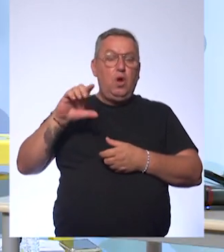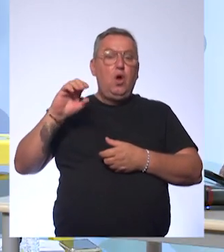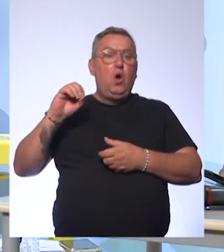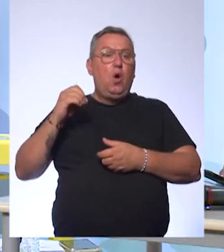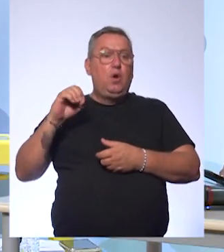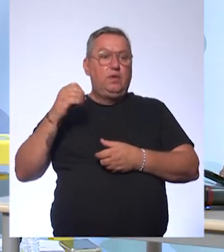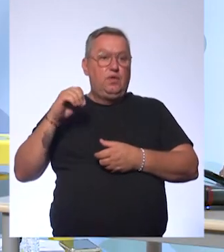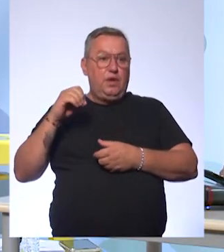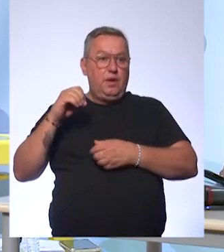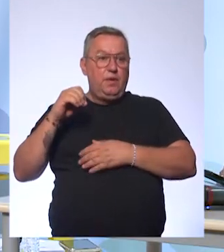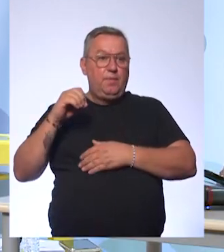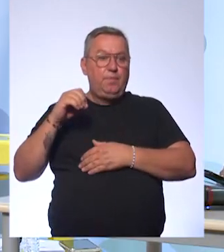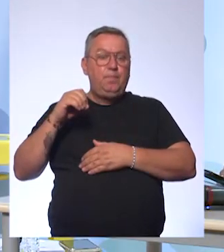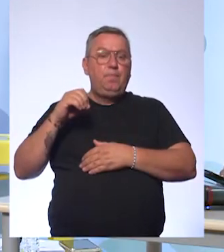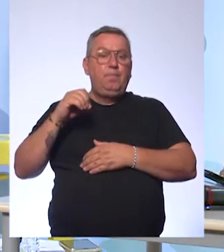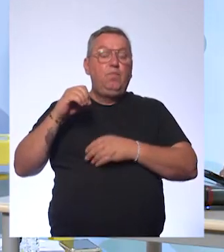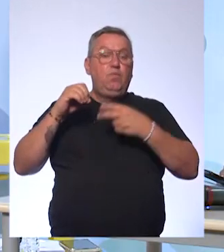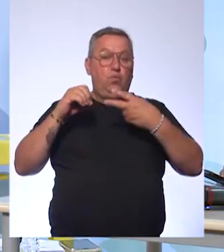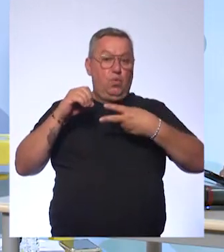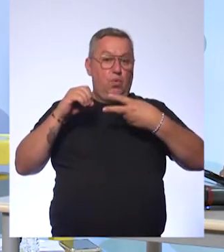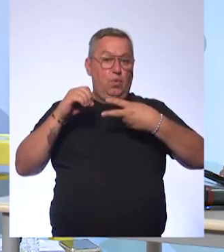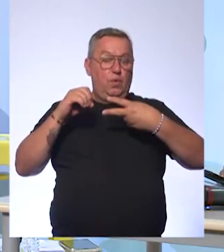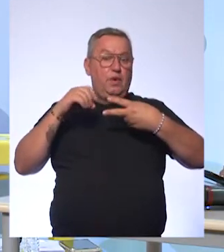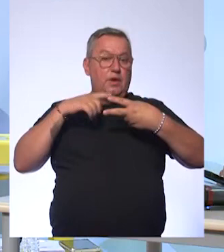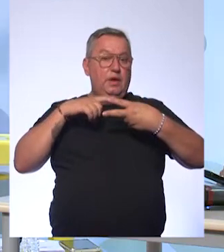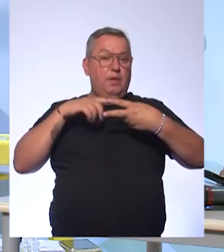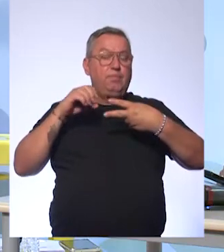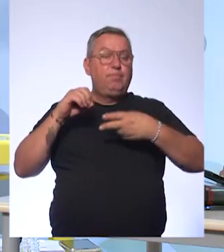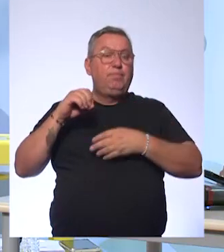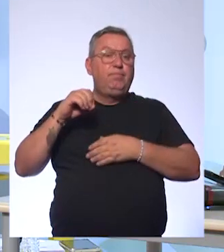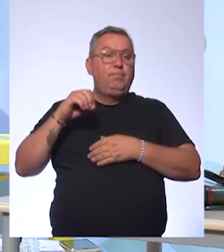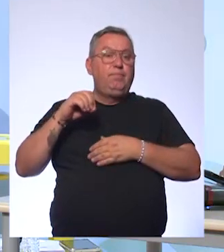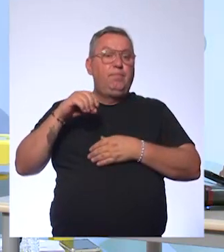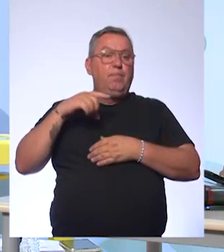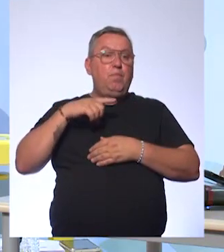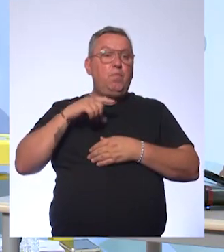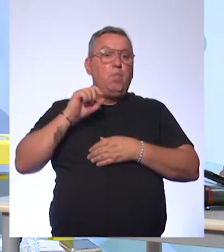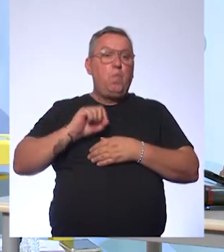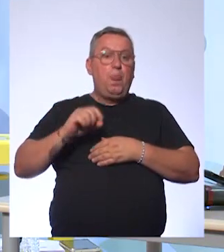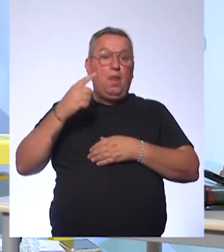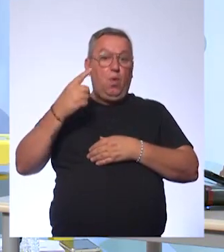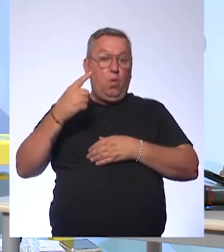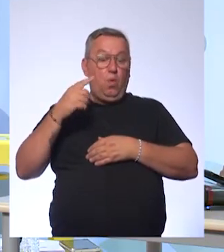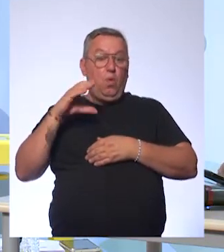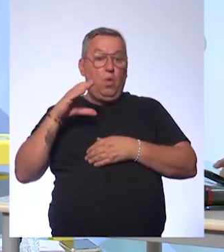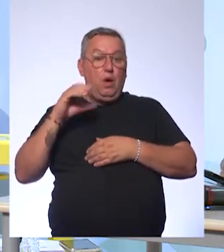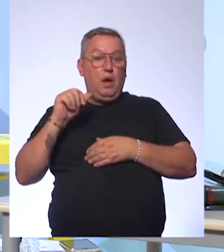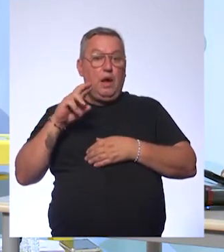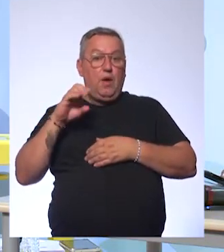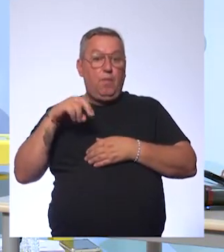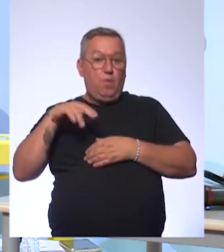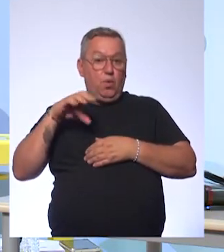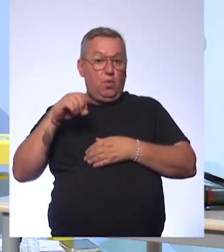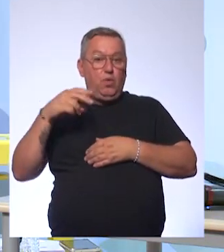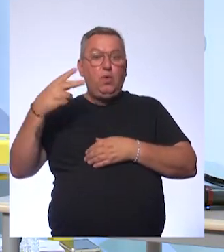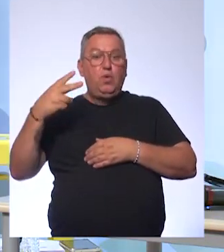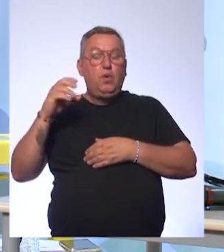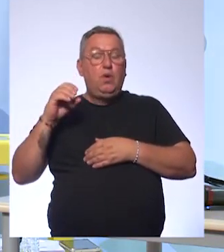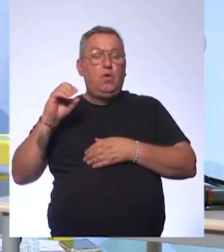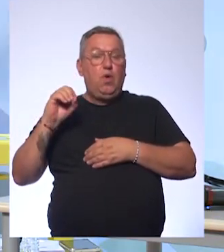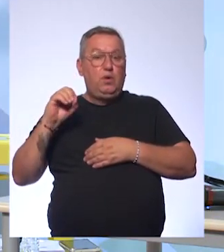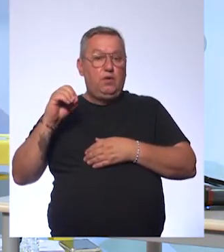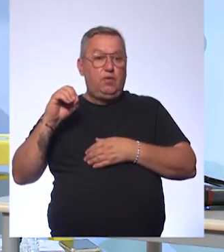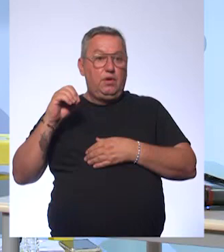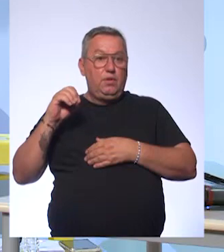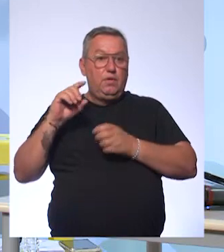2 átomos de oxigênio que formam o gás de oxigênio. Aqui nós temos 1 de carbono e 2 de oxigênio que